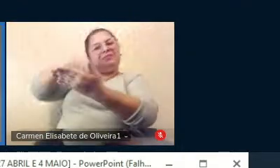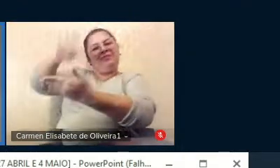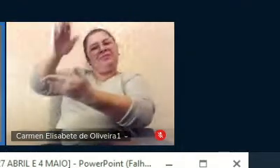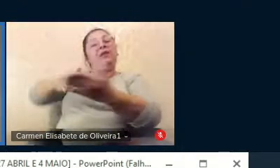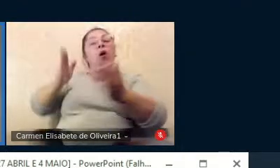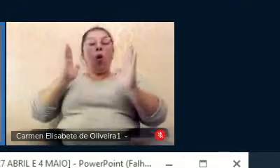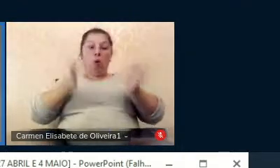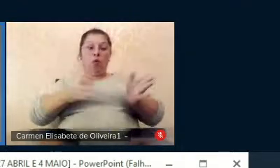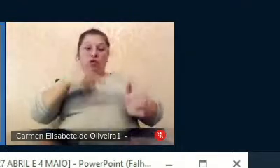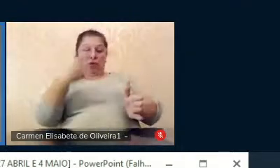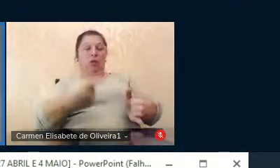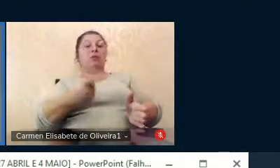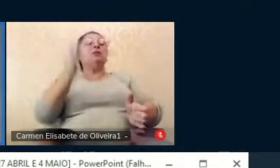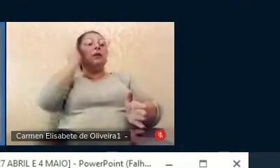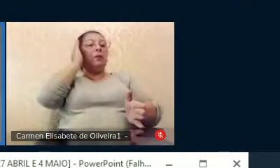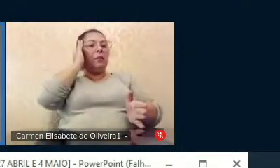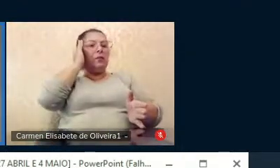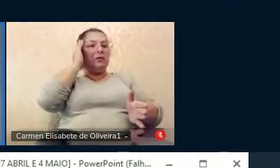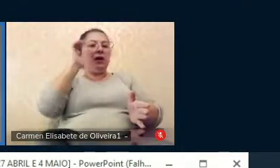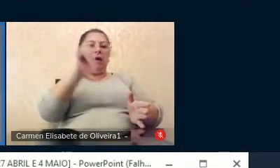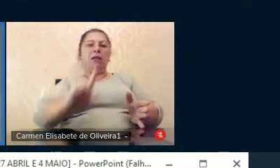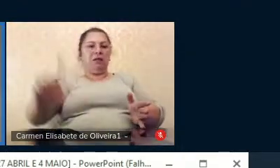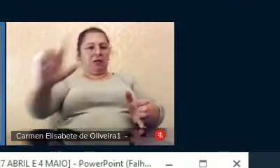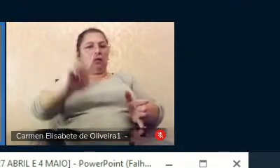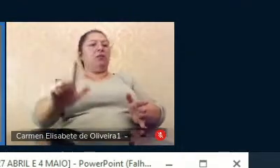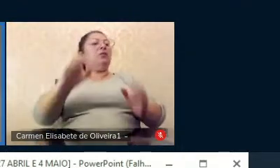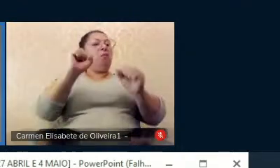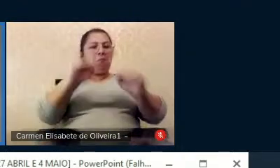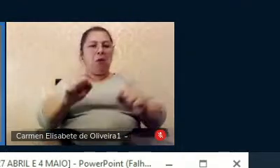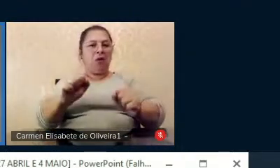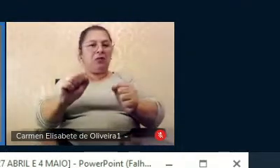como uma linguagem não verbal e não apenas